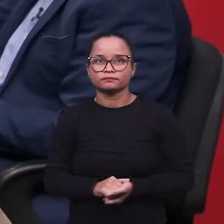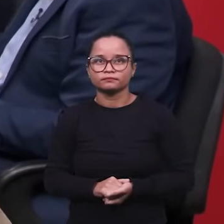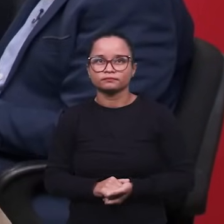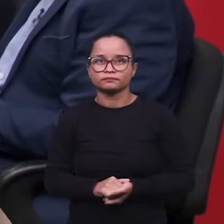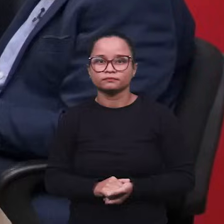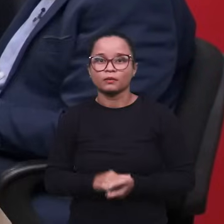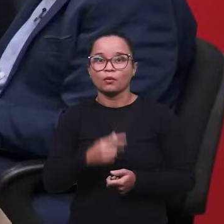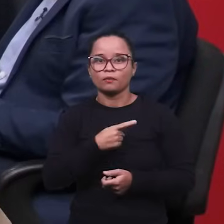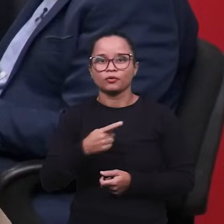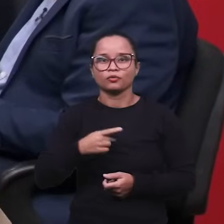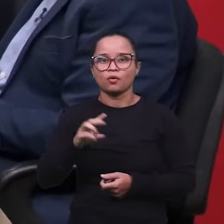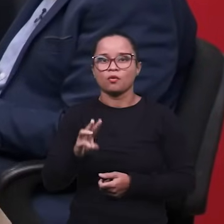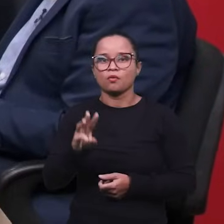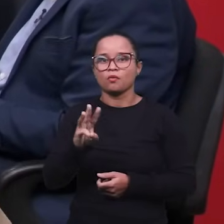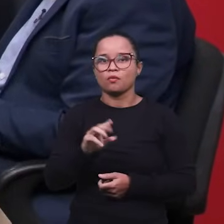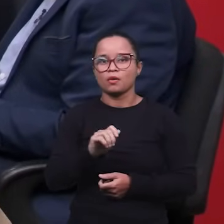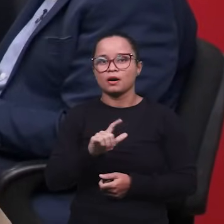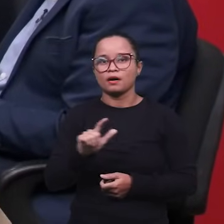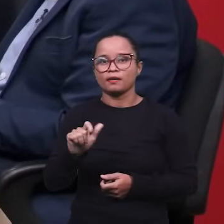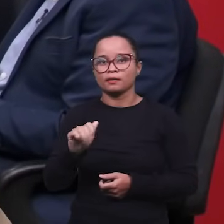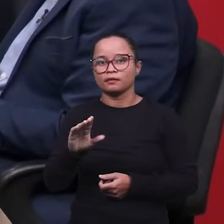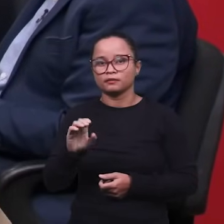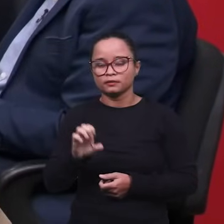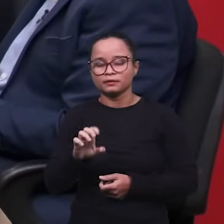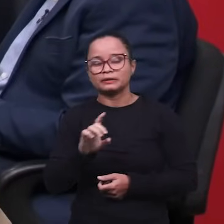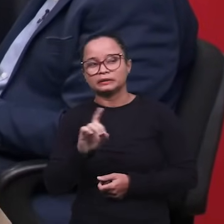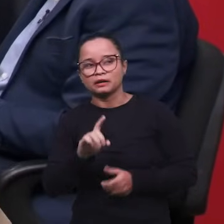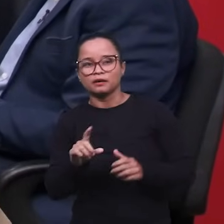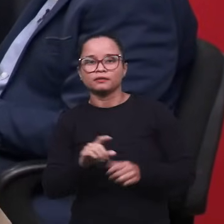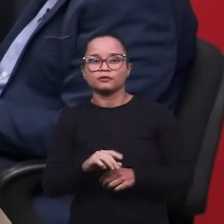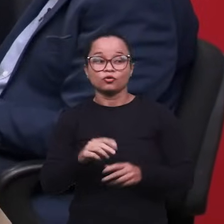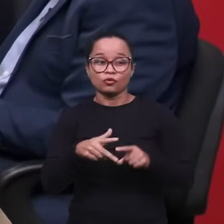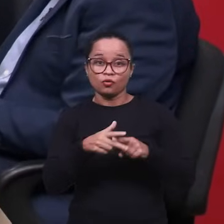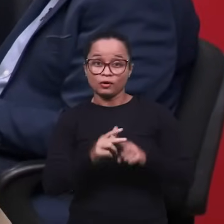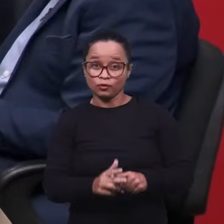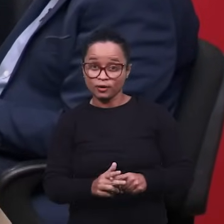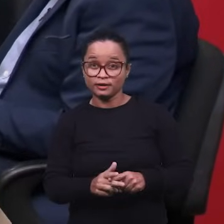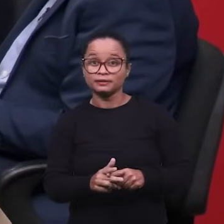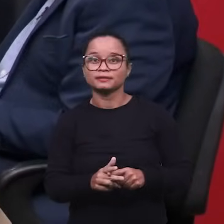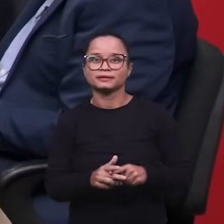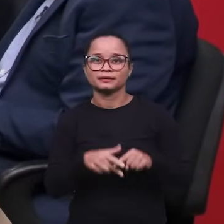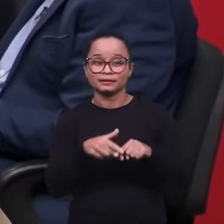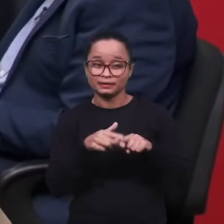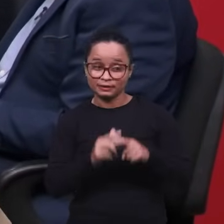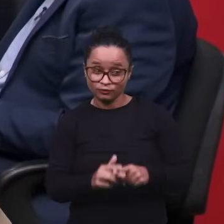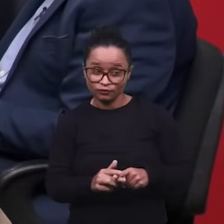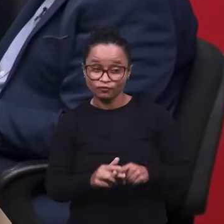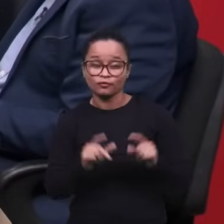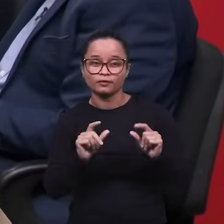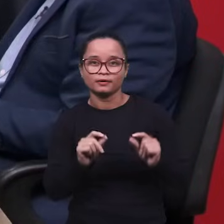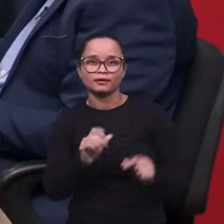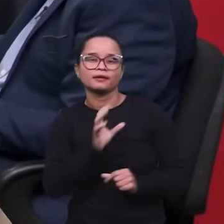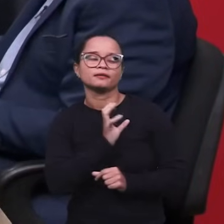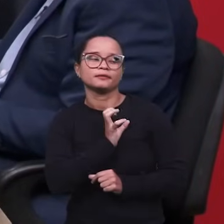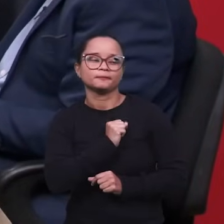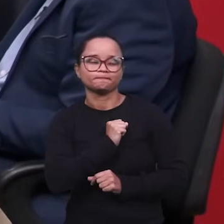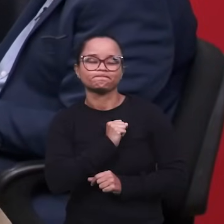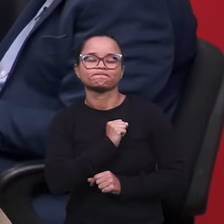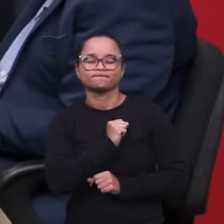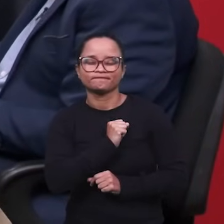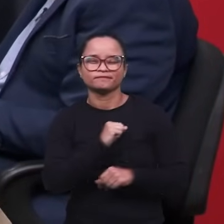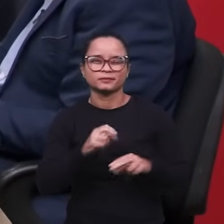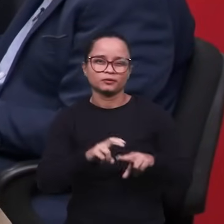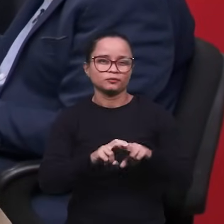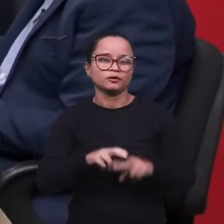O pastor Wallace até citou, né, que o Senhor diz não, e o versículo, né, o Senhor corrige aqueles a quem ele ama,